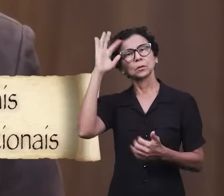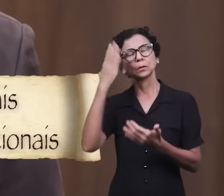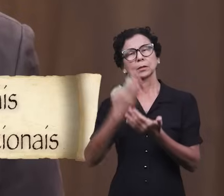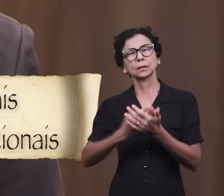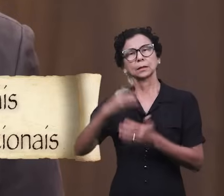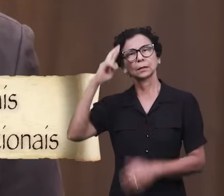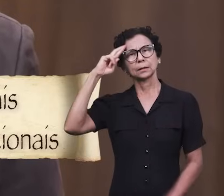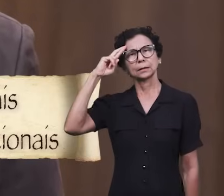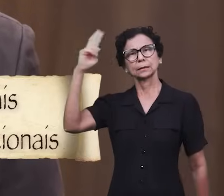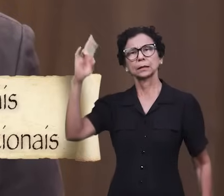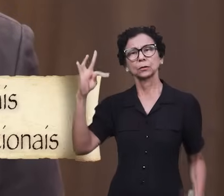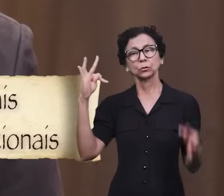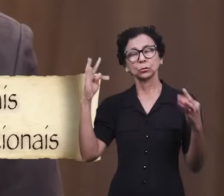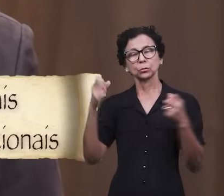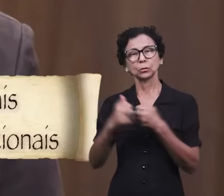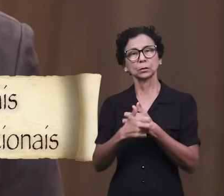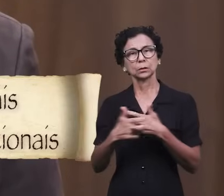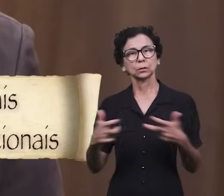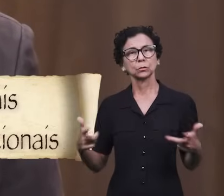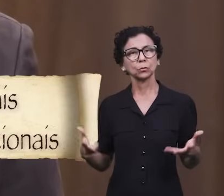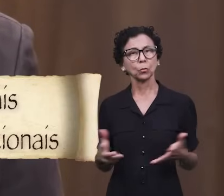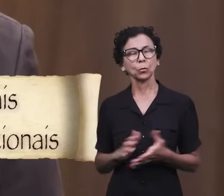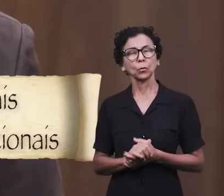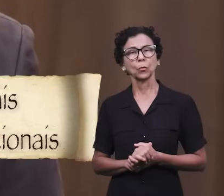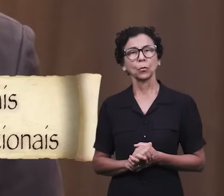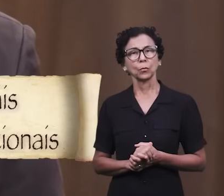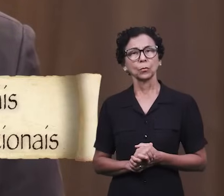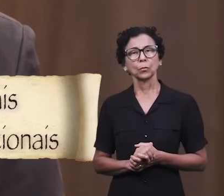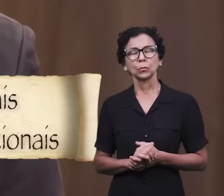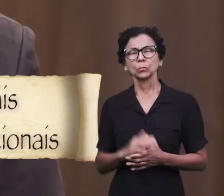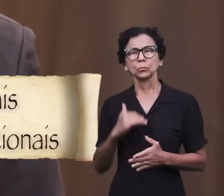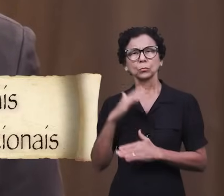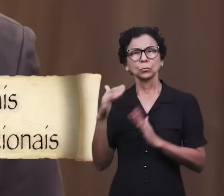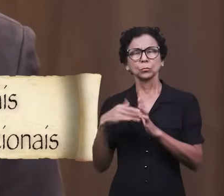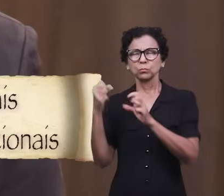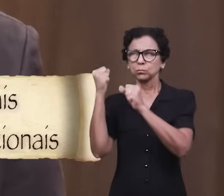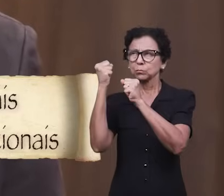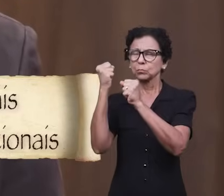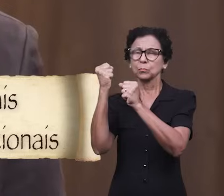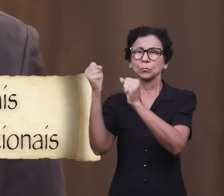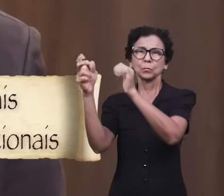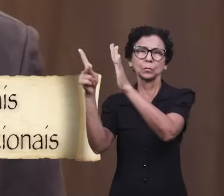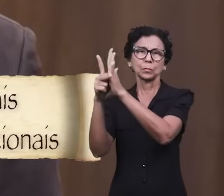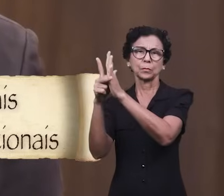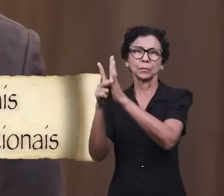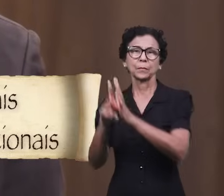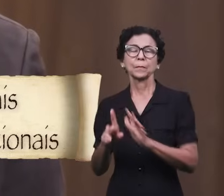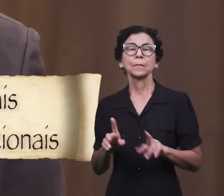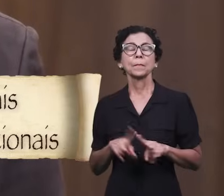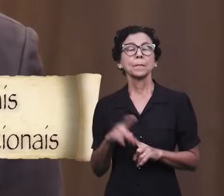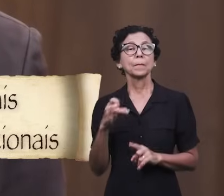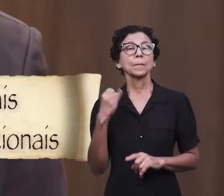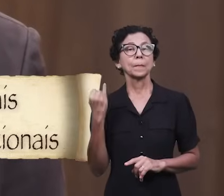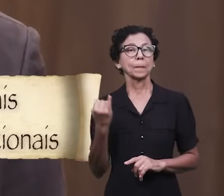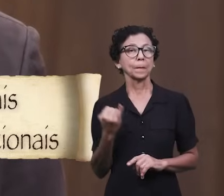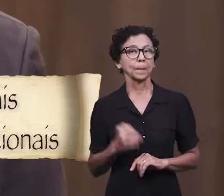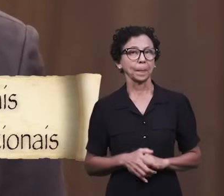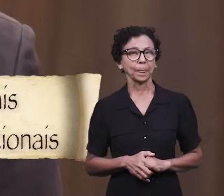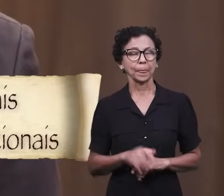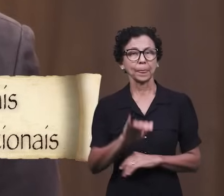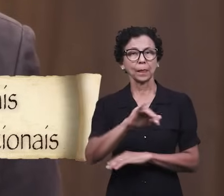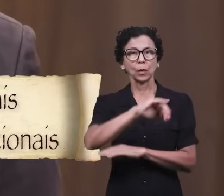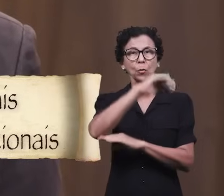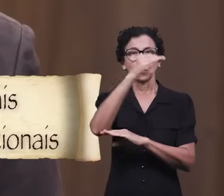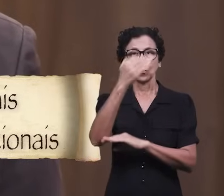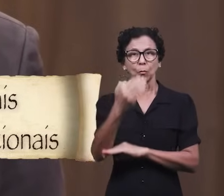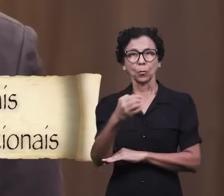coisas. Ele é dono da vida, Ele tem todo o poder nas suas mãos. E importante destacar que esse local,